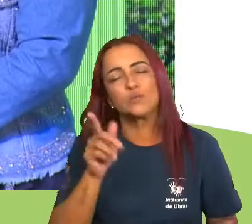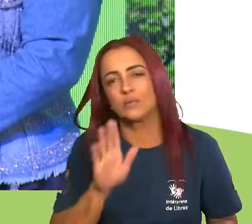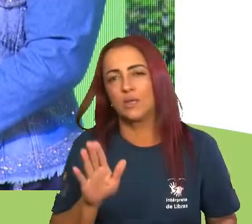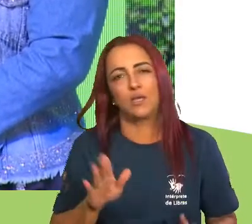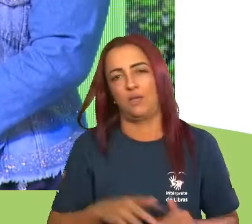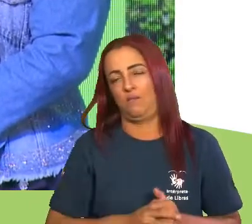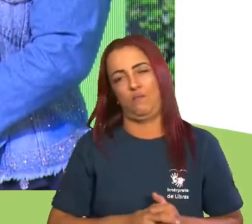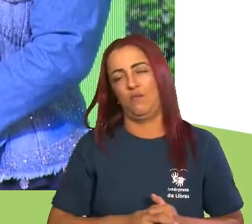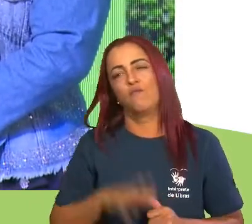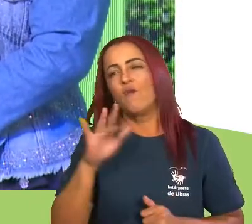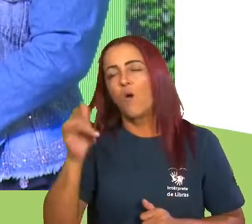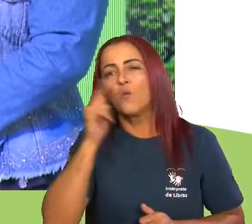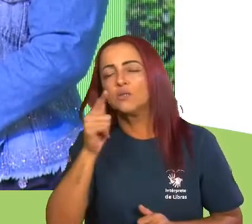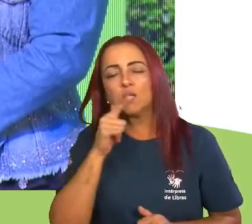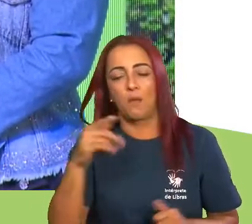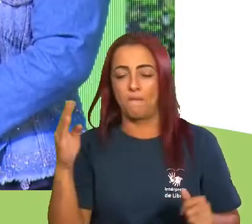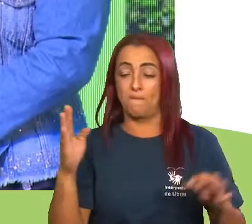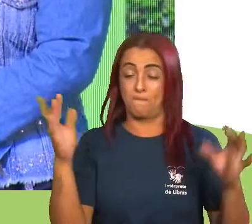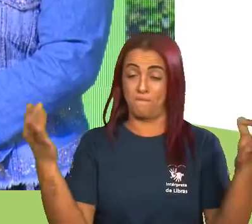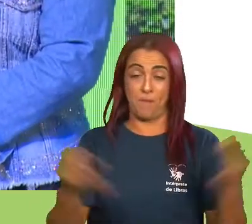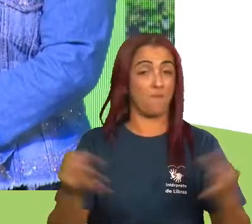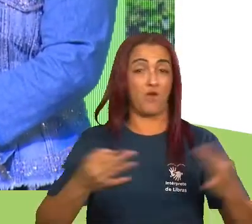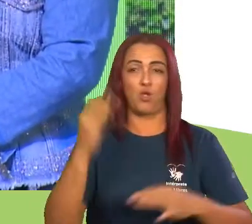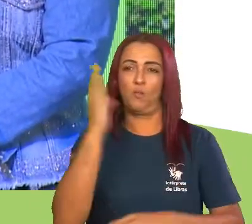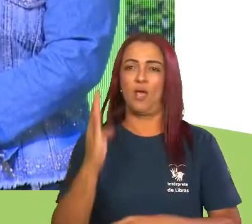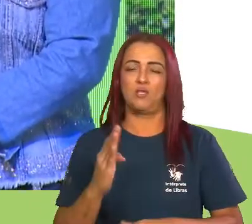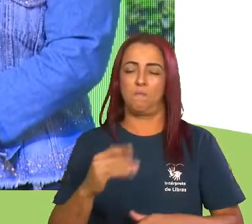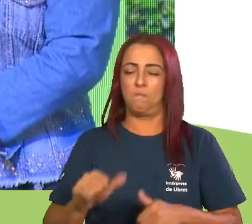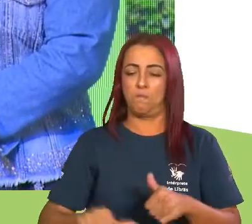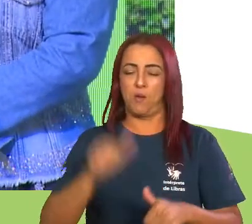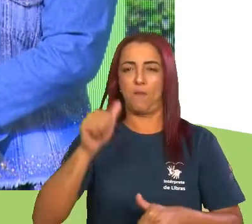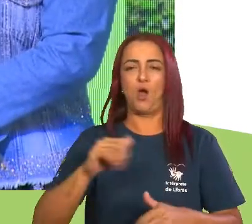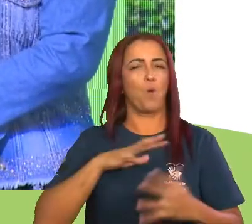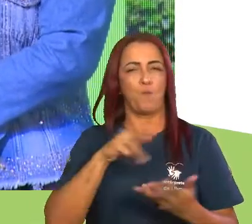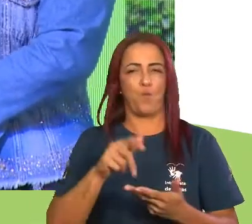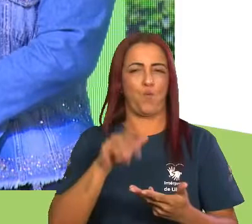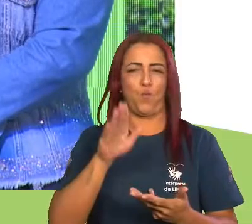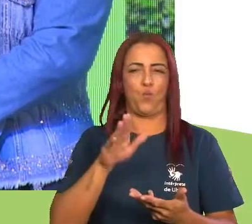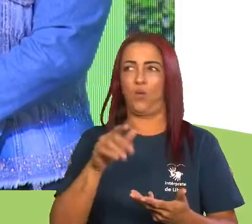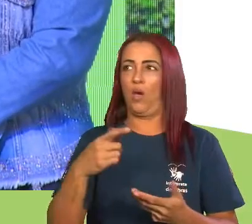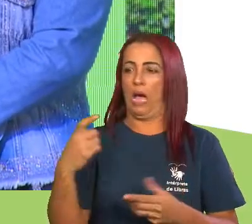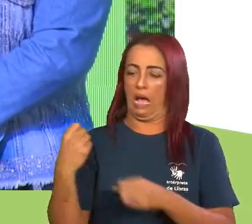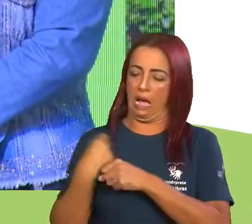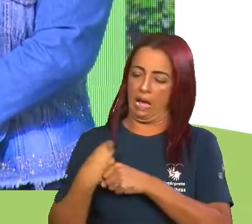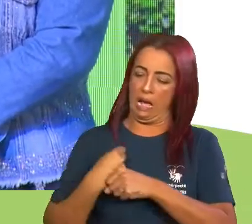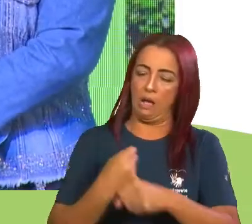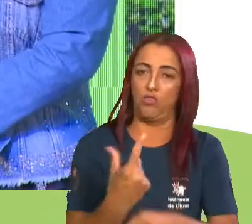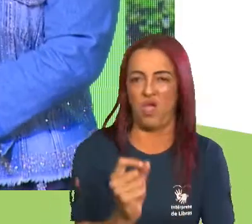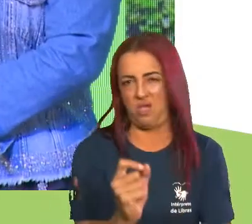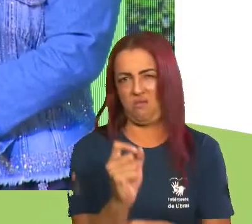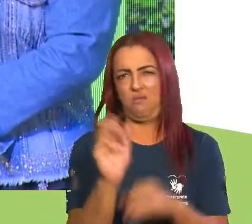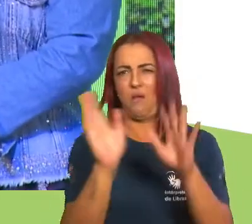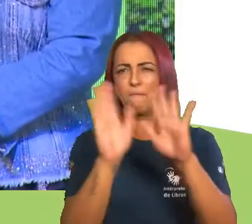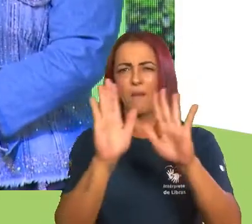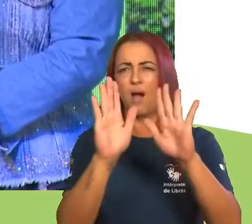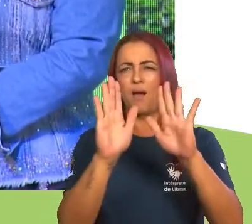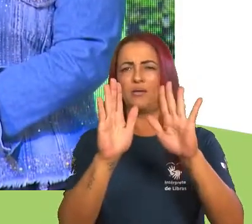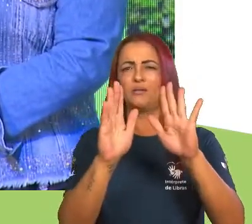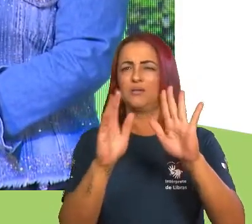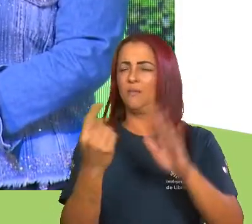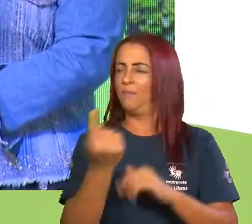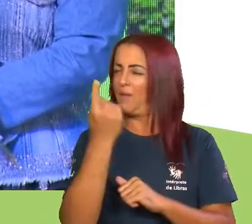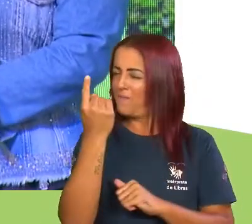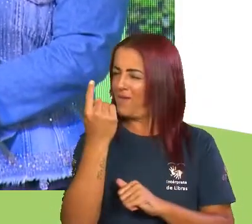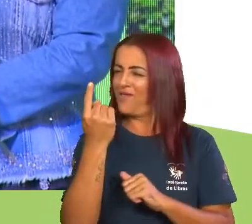não vamos conseguir colocar o Brasil como país de primeiro mundo nos próximos 10 anos. Mas certeza absoluta será primeiro mundo em